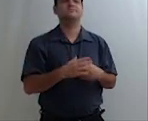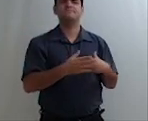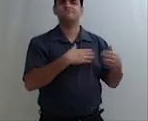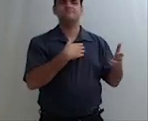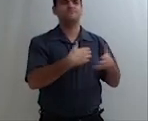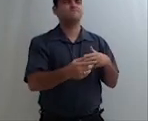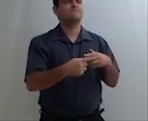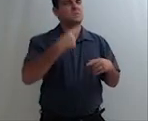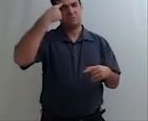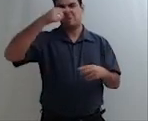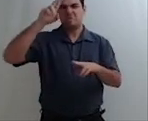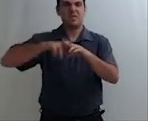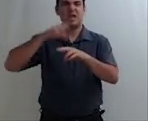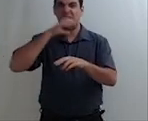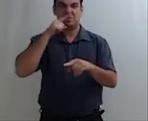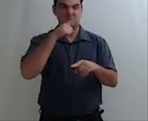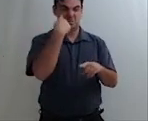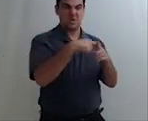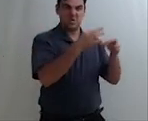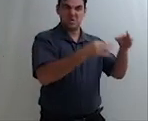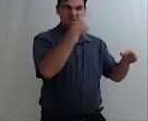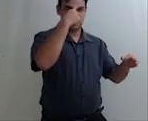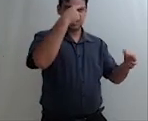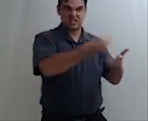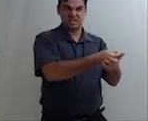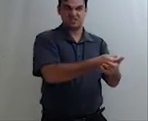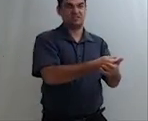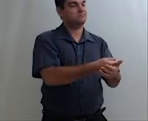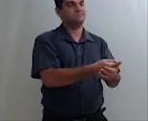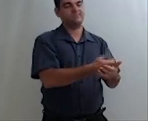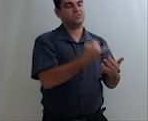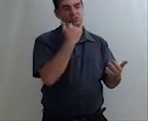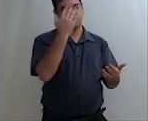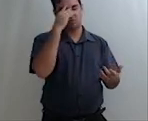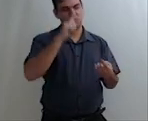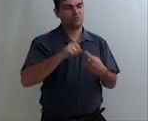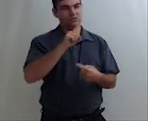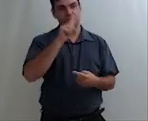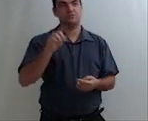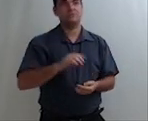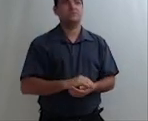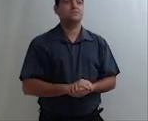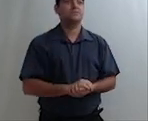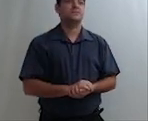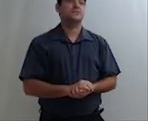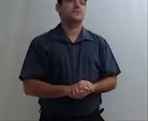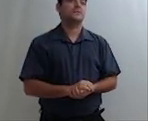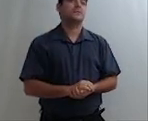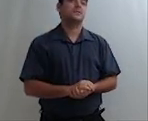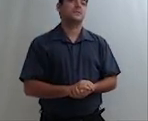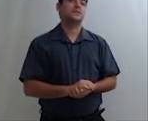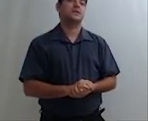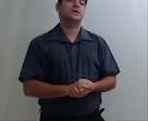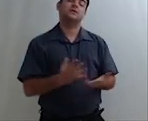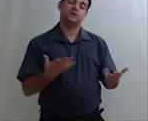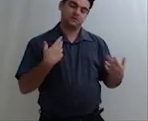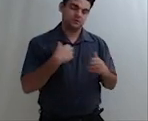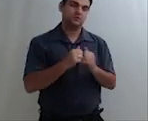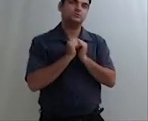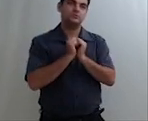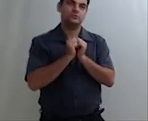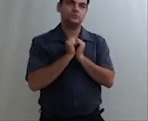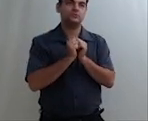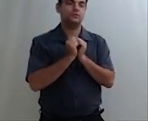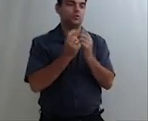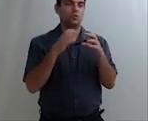preventiva de ofício então com a Vena de vossas excelências que acompanha a relatora eu acompanho a divergência do